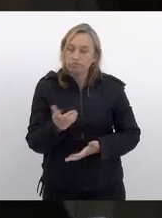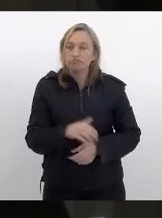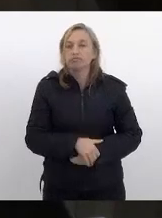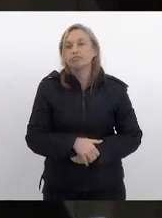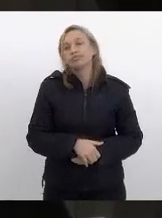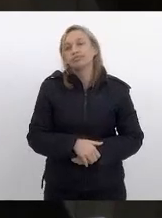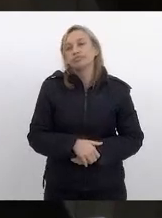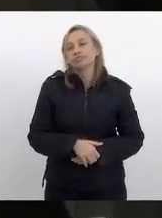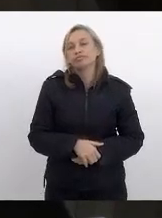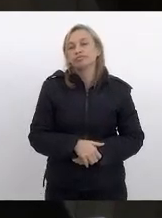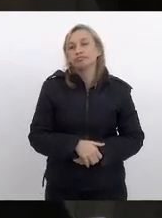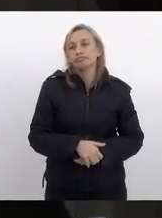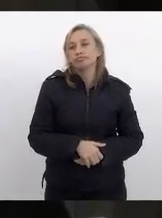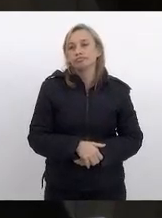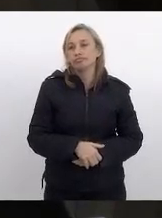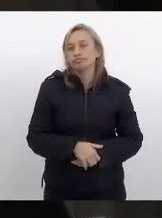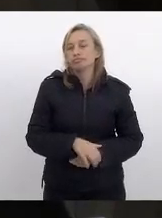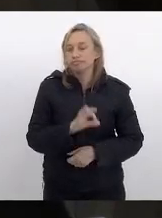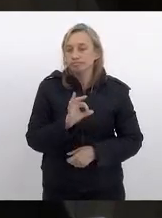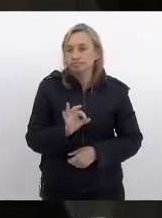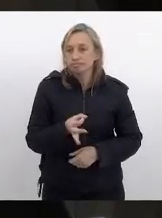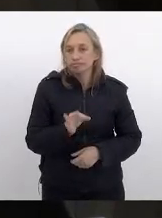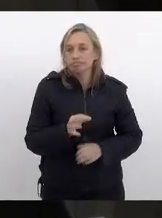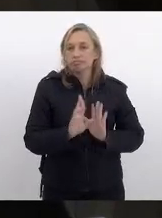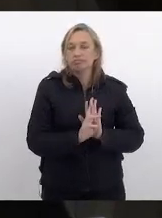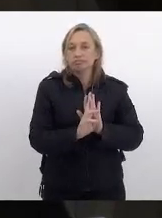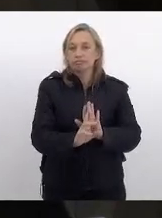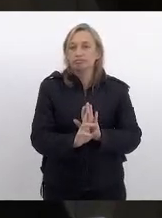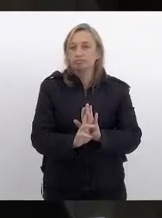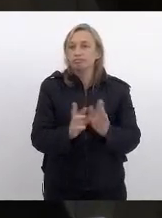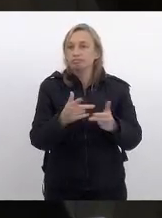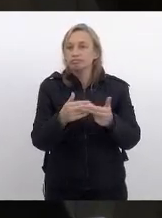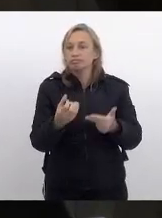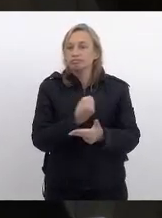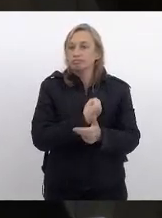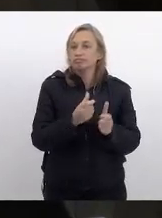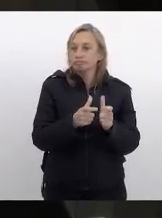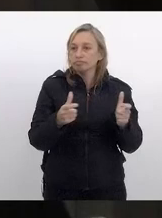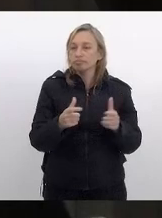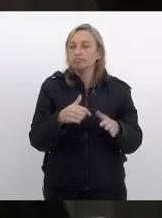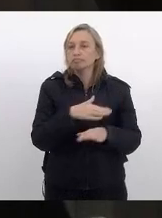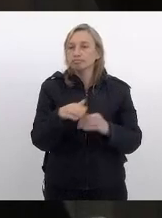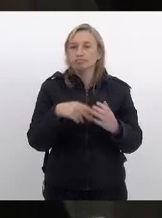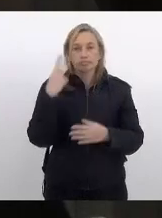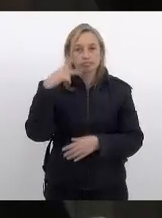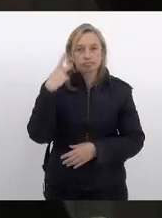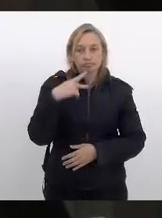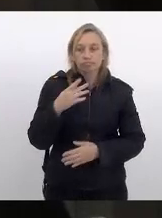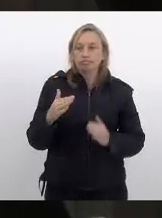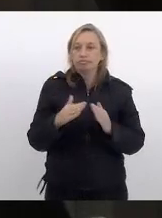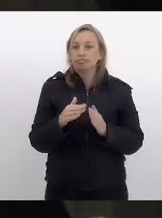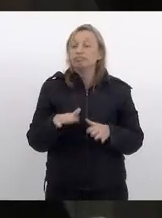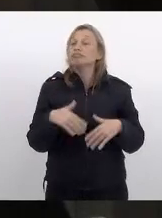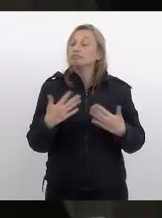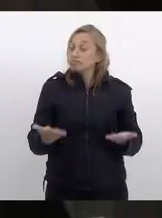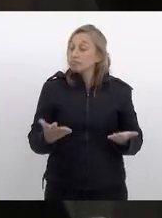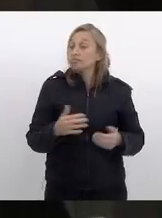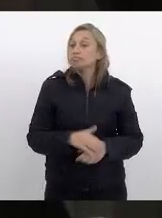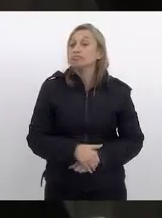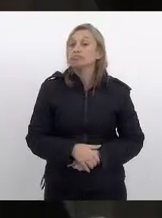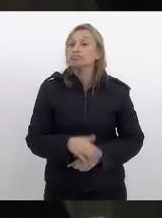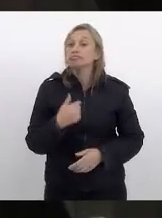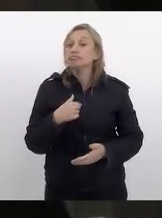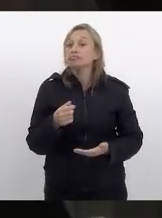deixar de fazer essa manifestação que a sincera eu tenho certeza que representa grande parte se não todos e todos parlamentares desta casa isto dito